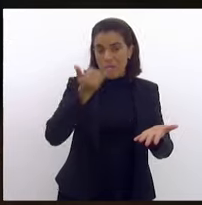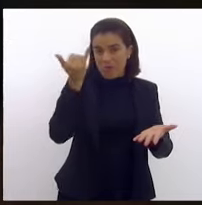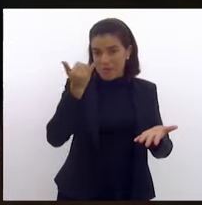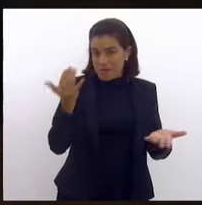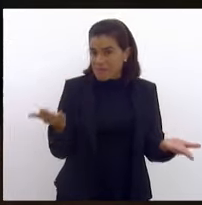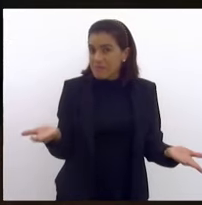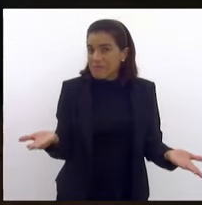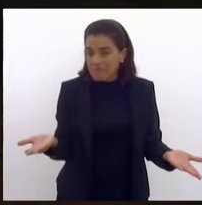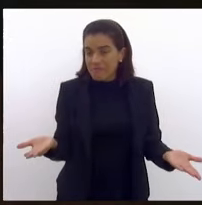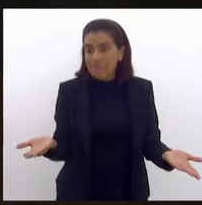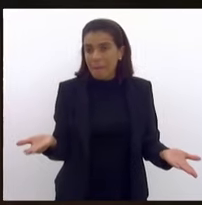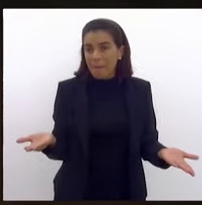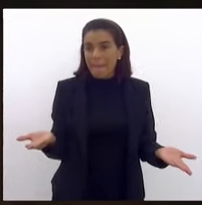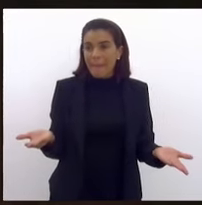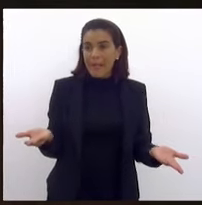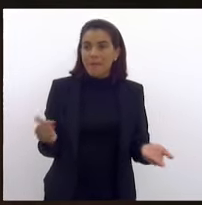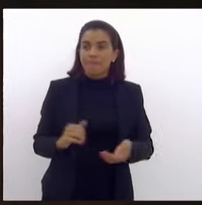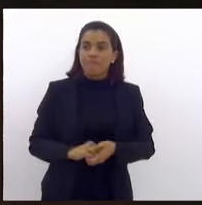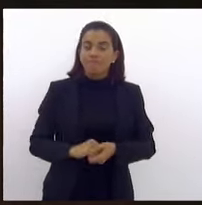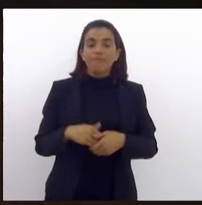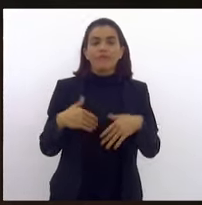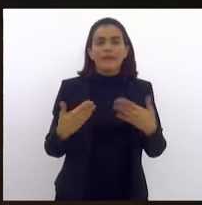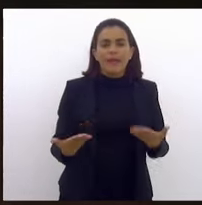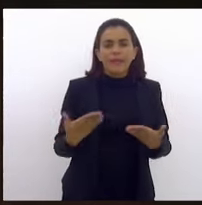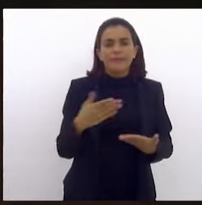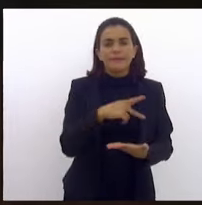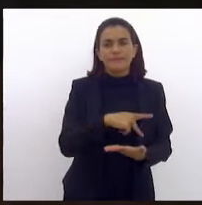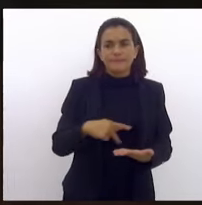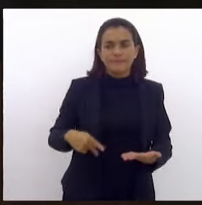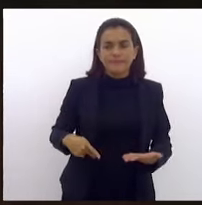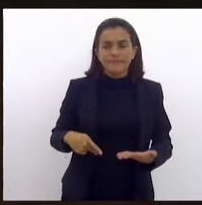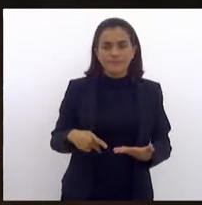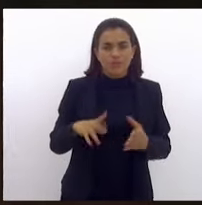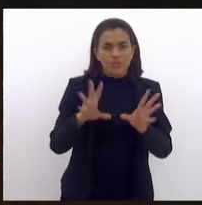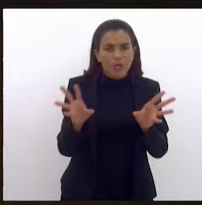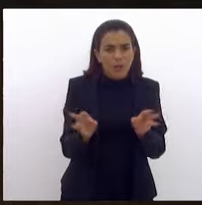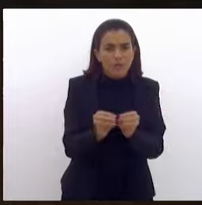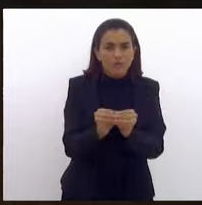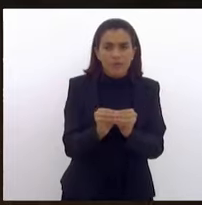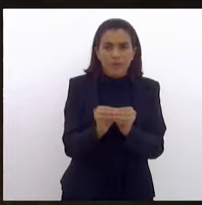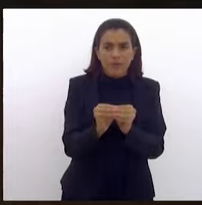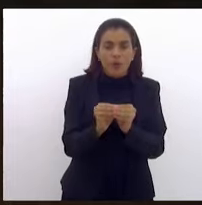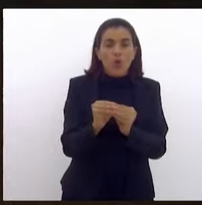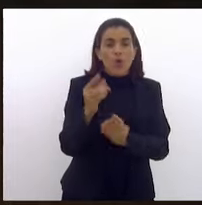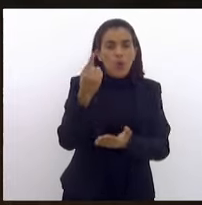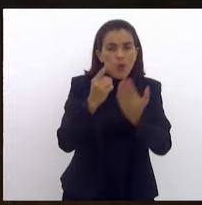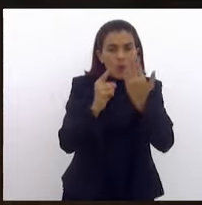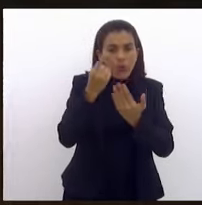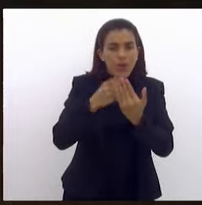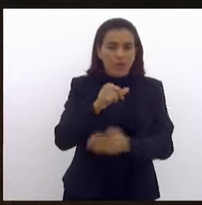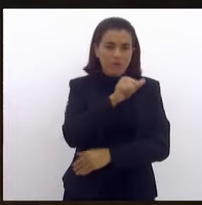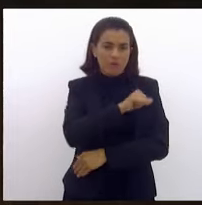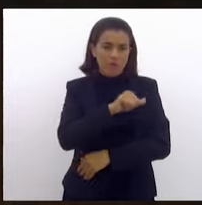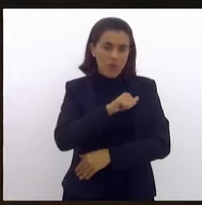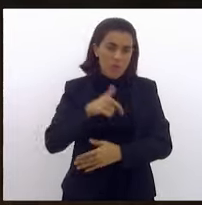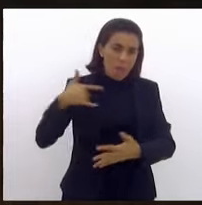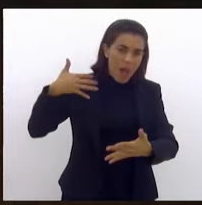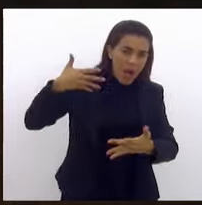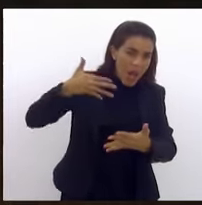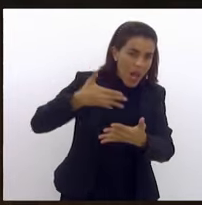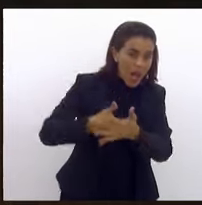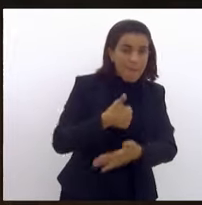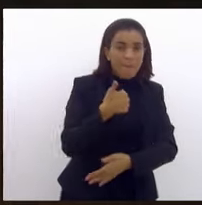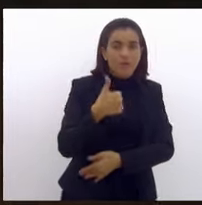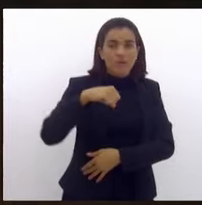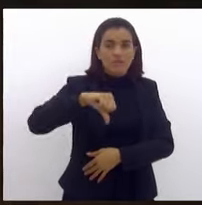especulação empresarial. E aí, senhor presidente, para concluir, o Carnaval do Rio de Janeiro, desde 75,